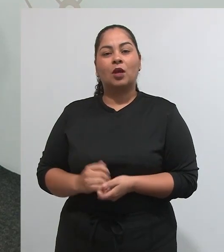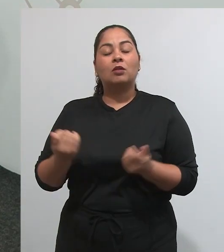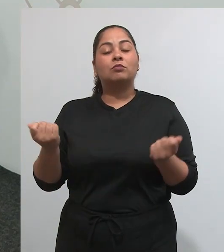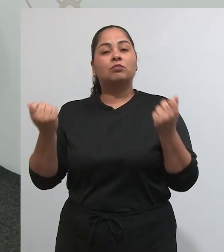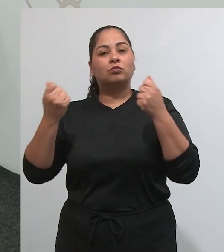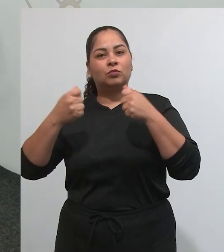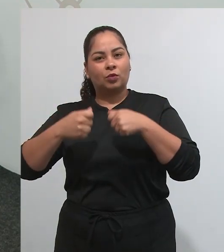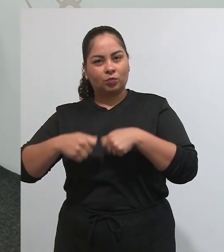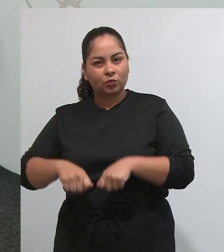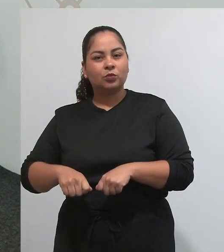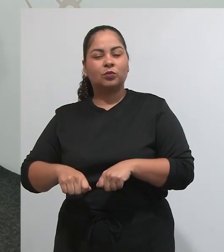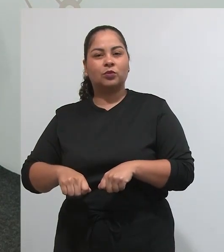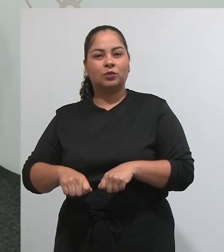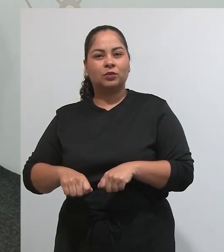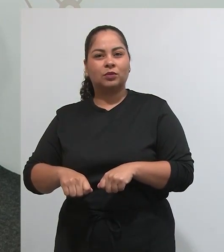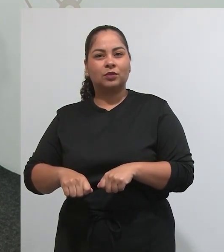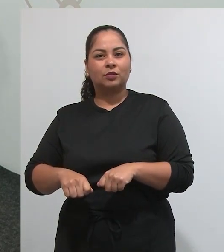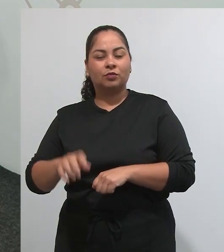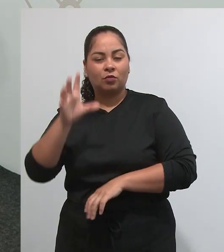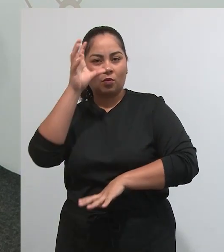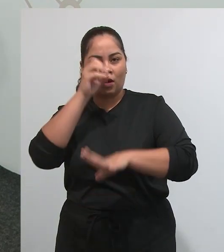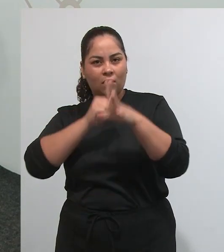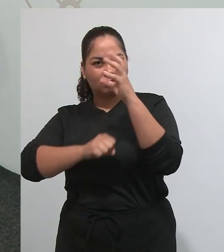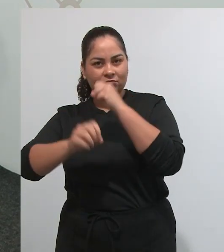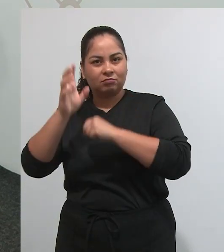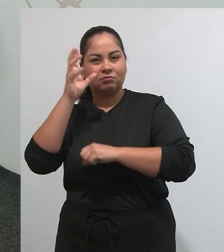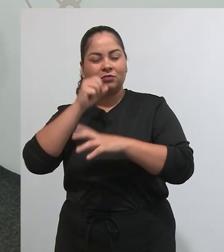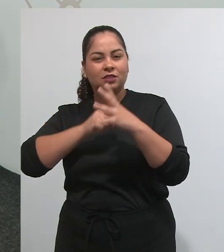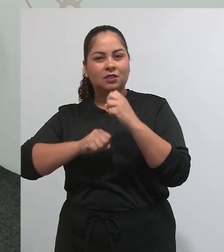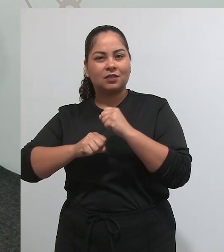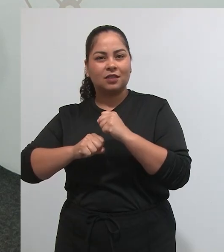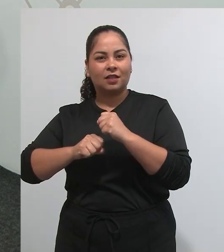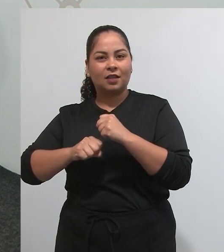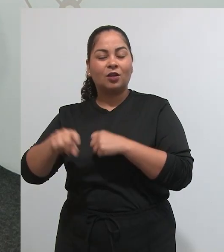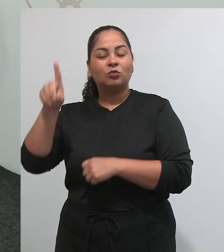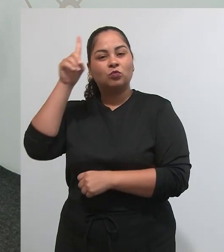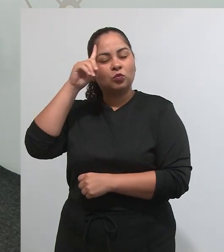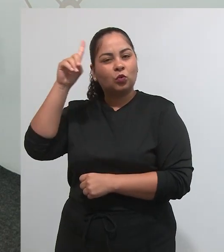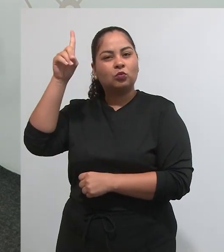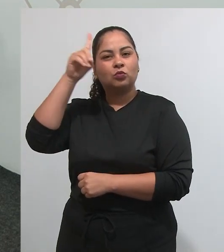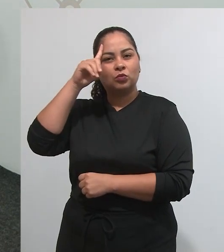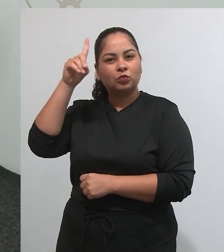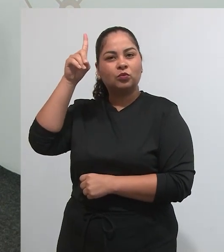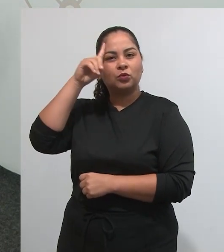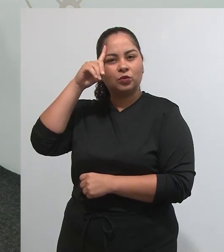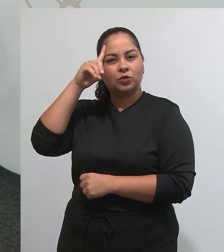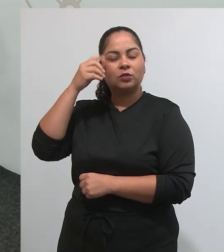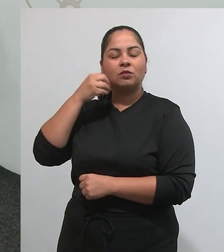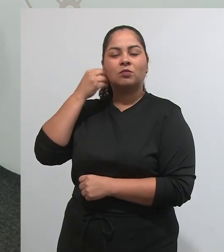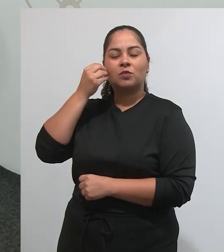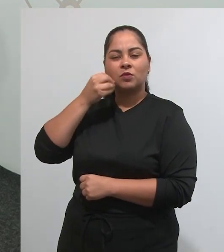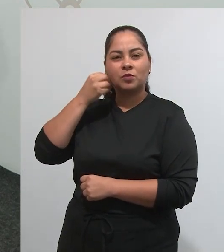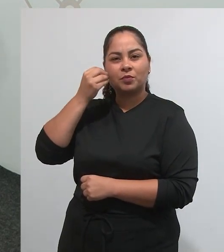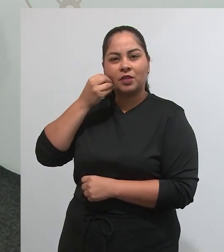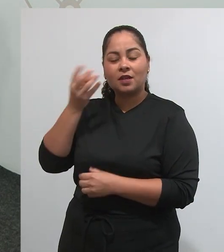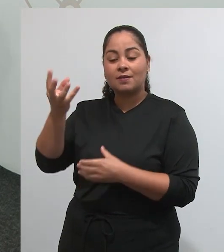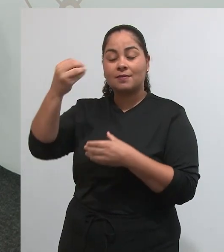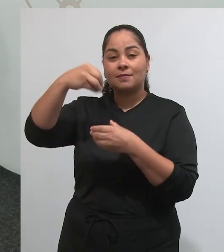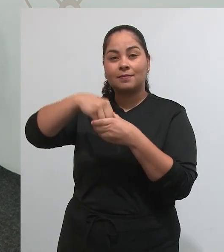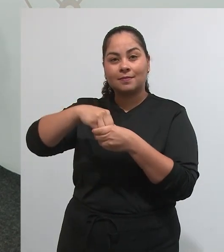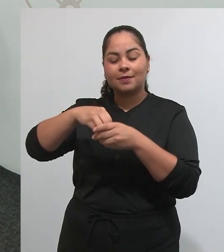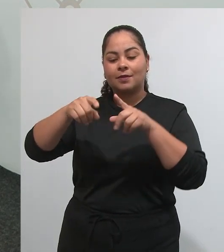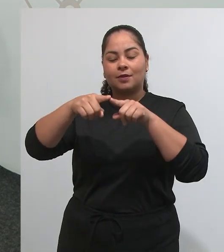continuada permite não só você aprender a cada dia sobre